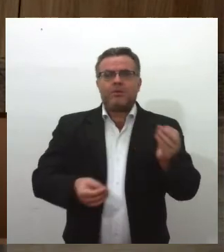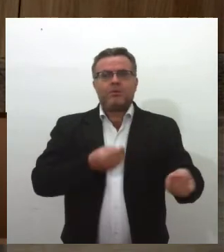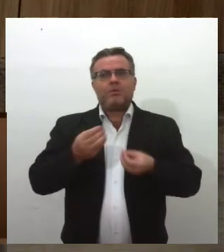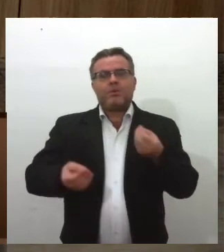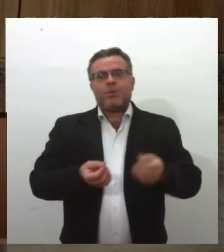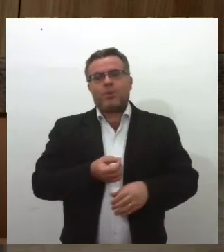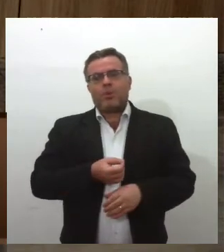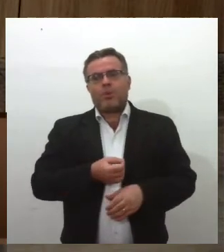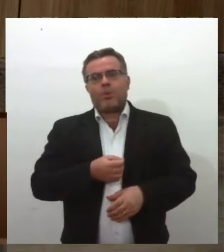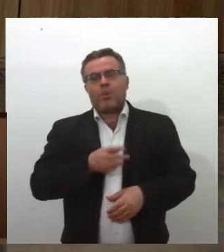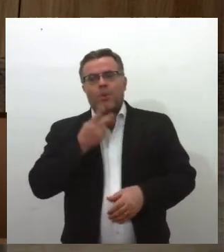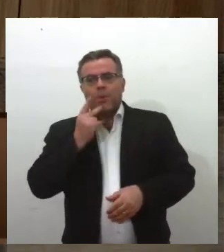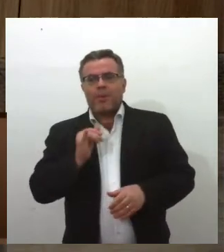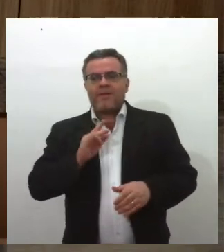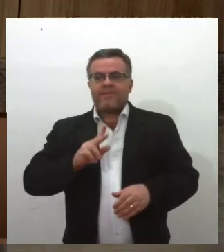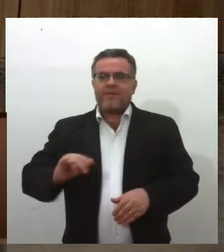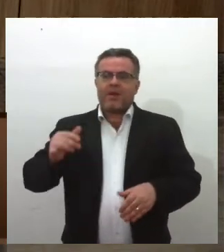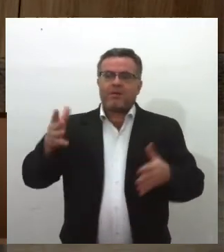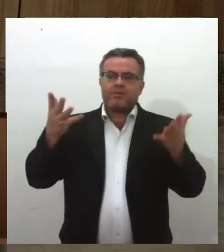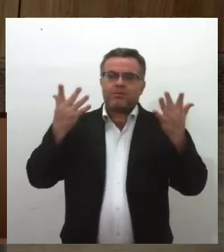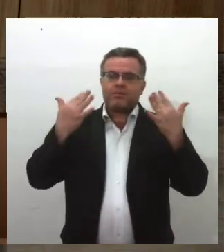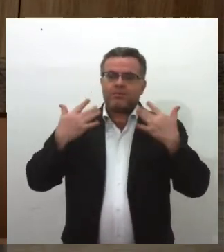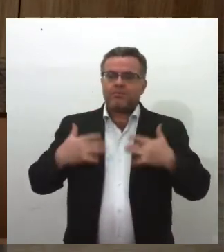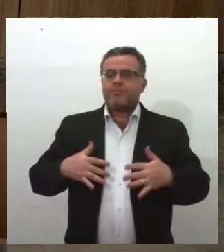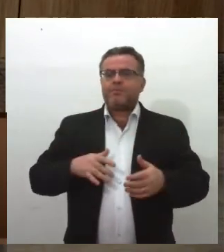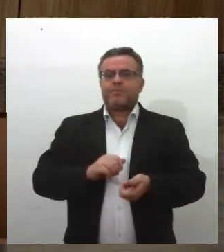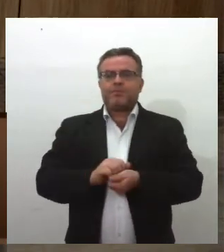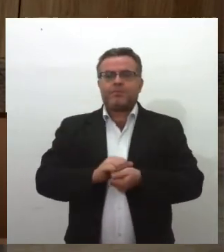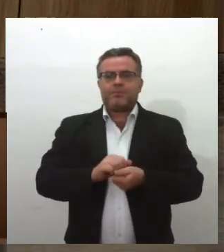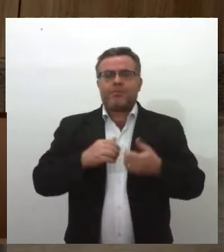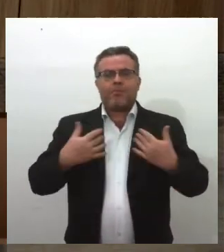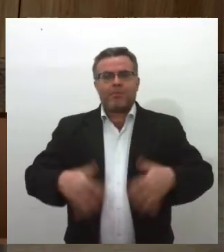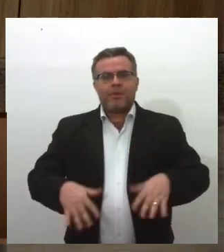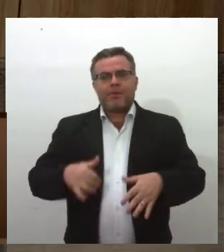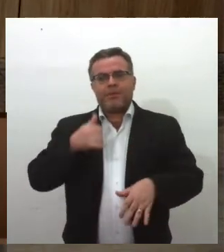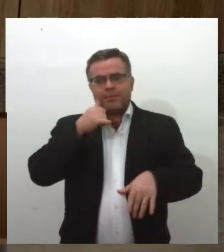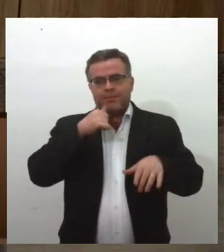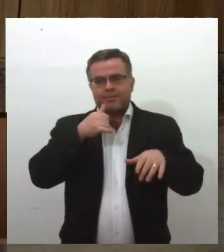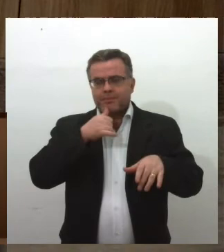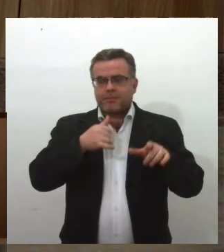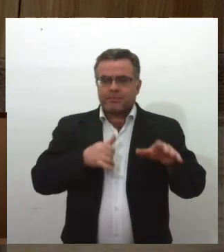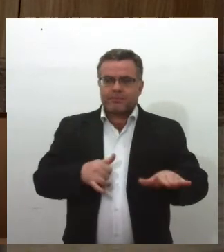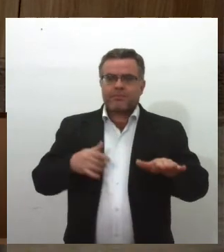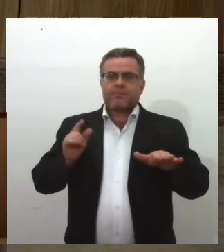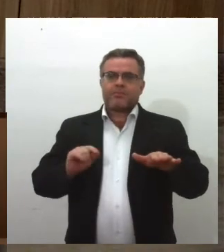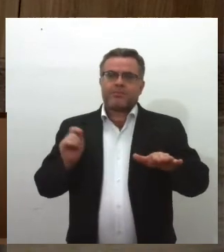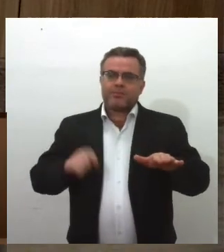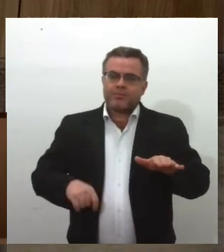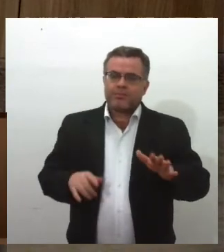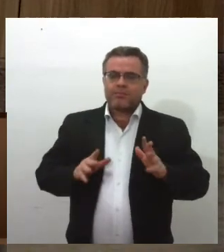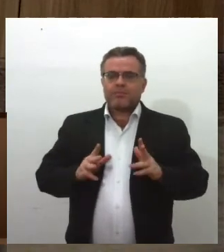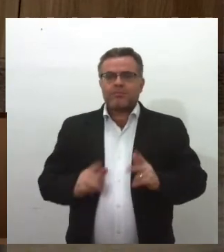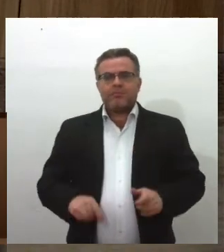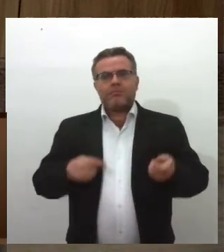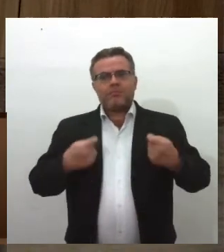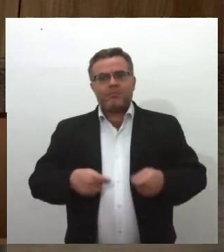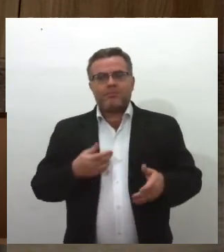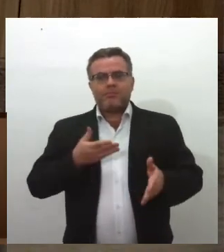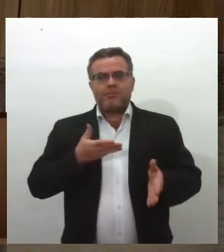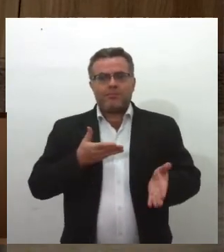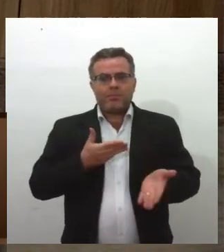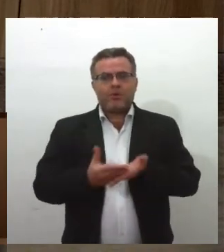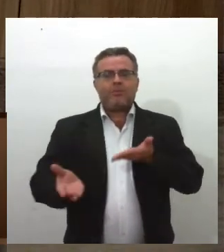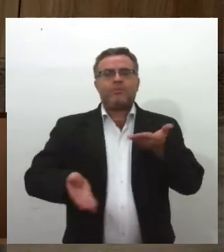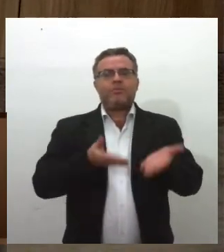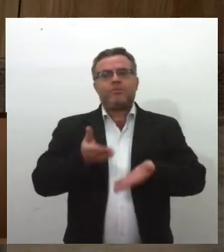vão dar banho no menino, por exemplo, assim como as mães fazem com as meninas, elas vão higienizar e deve já começar a conversar